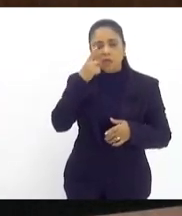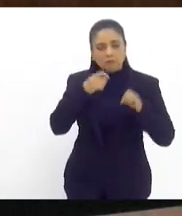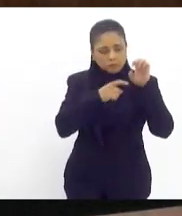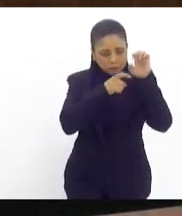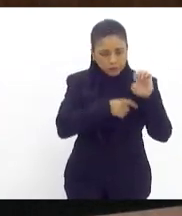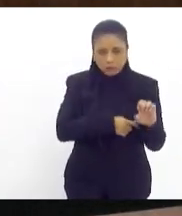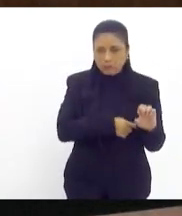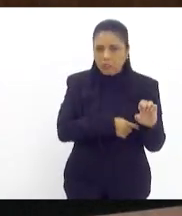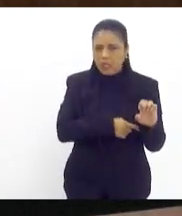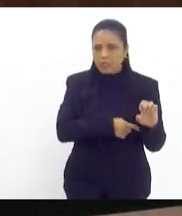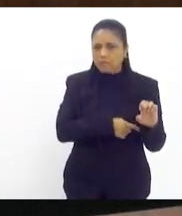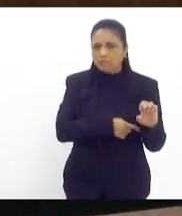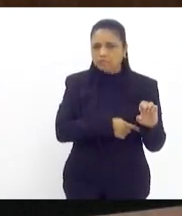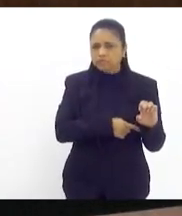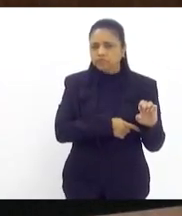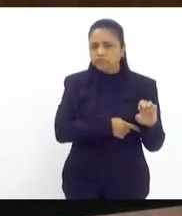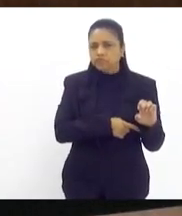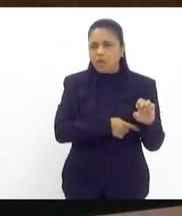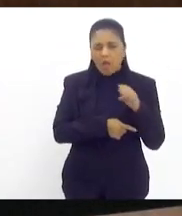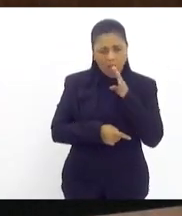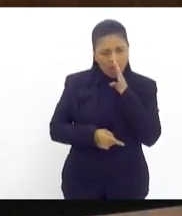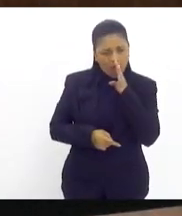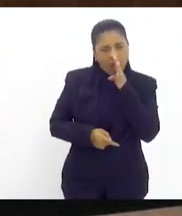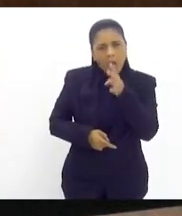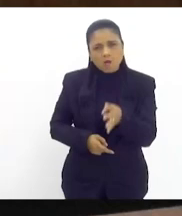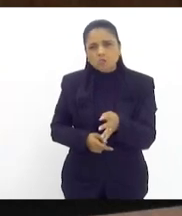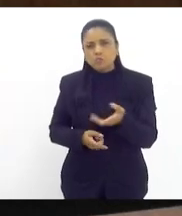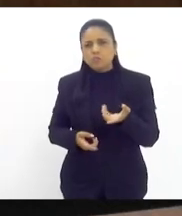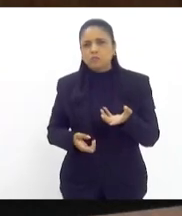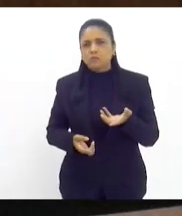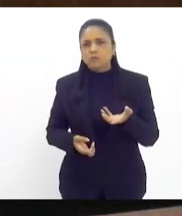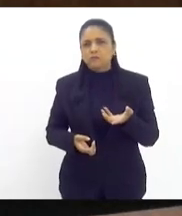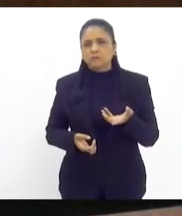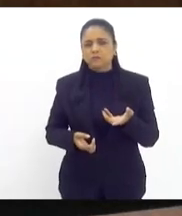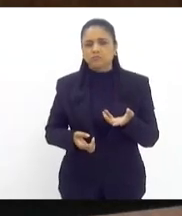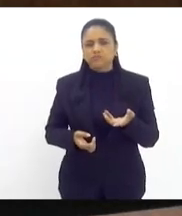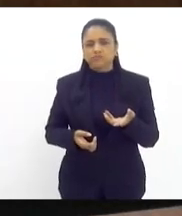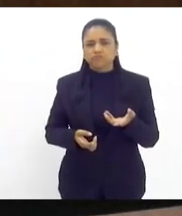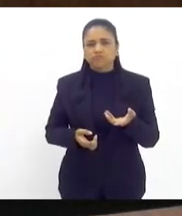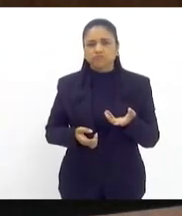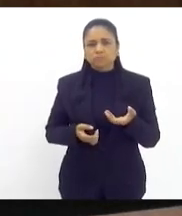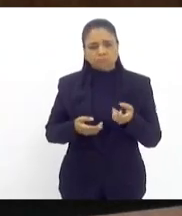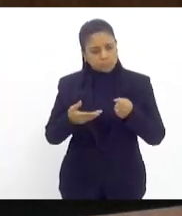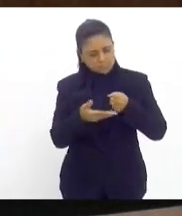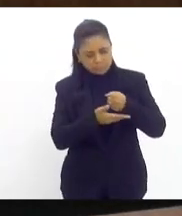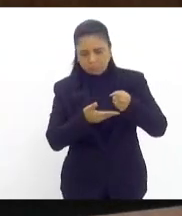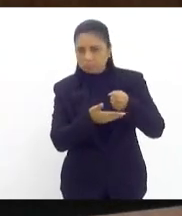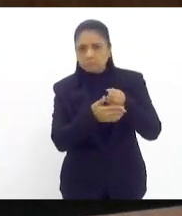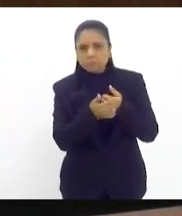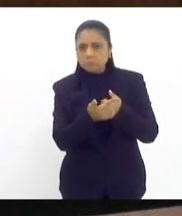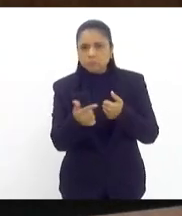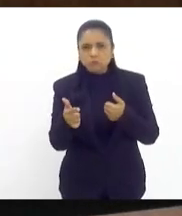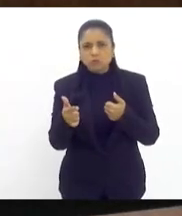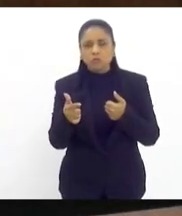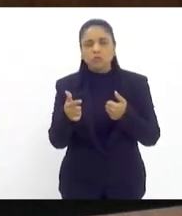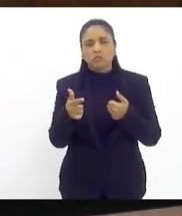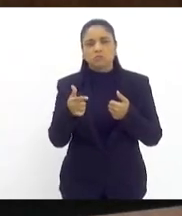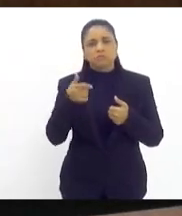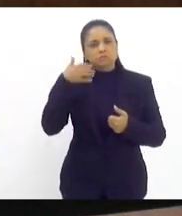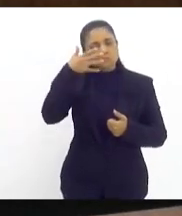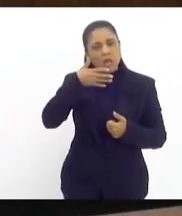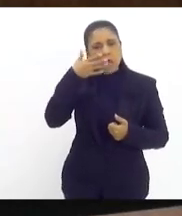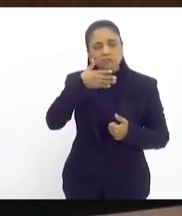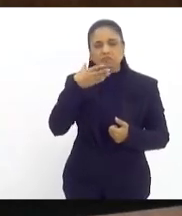fazendo acusações absolutamente infundadas eles vivem de narrativas narrativas falsas